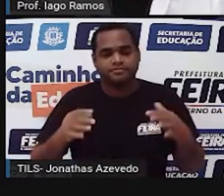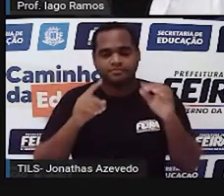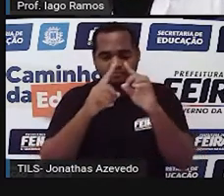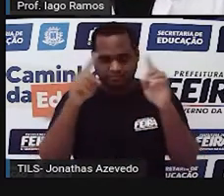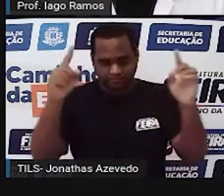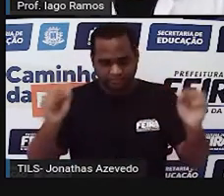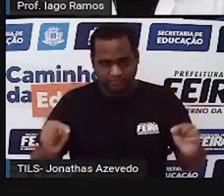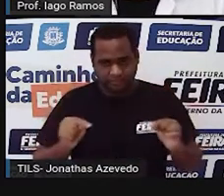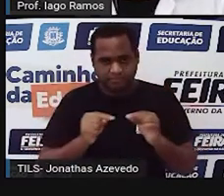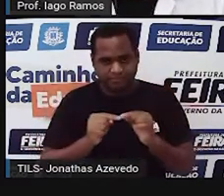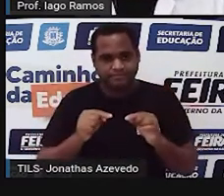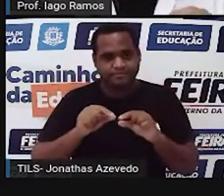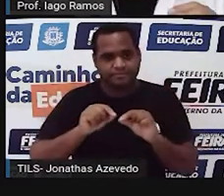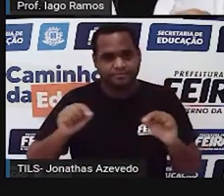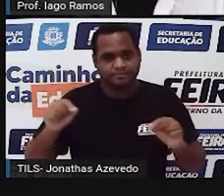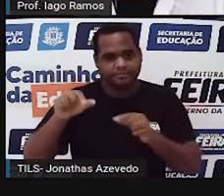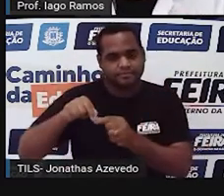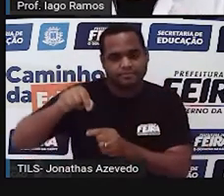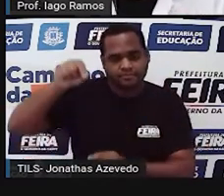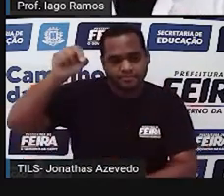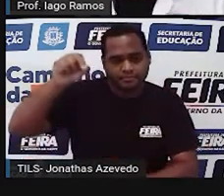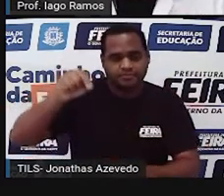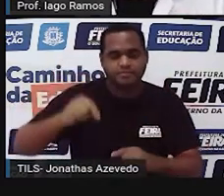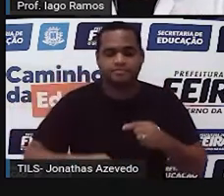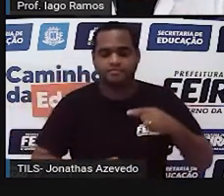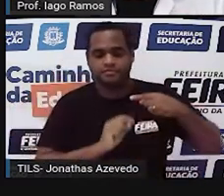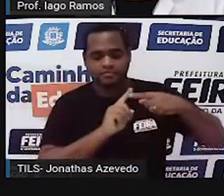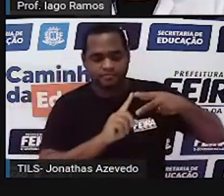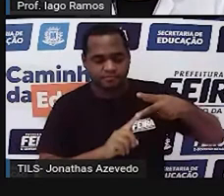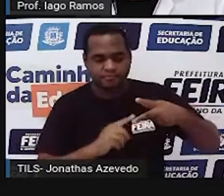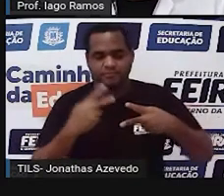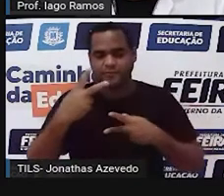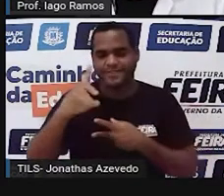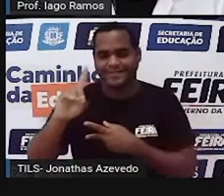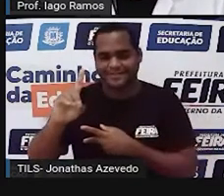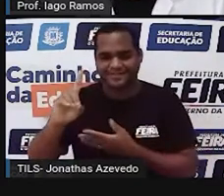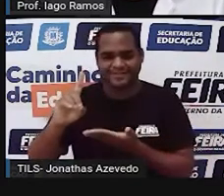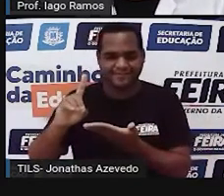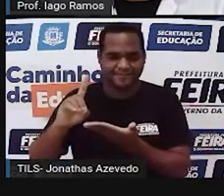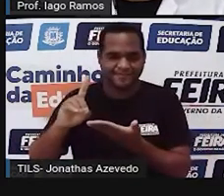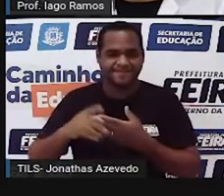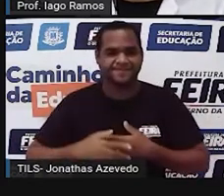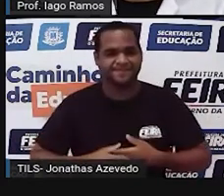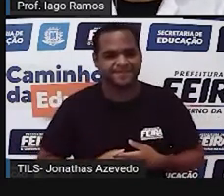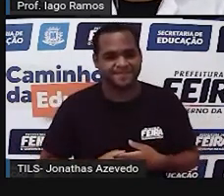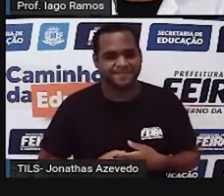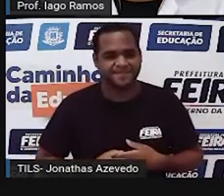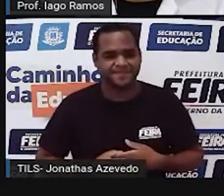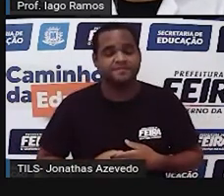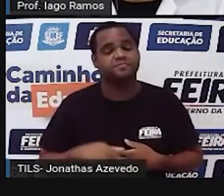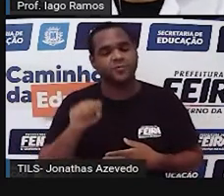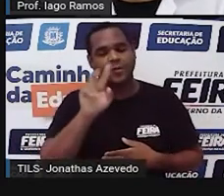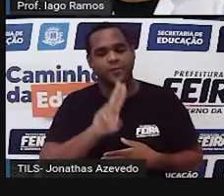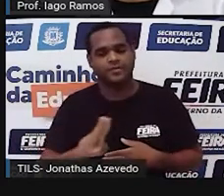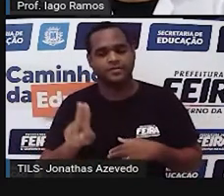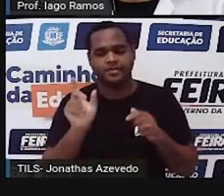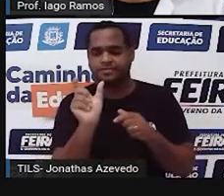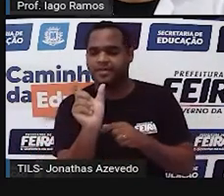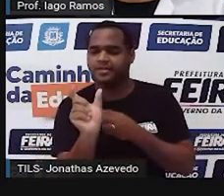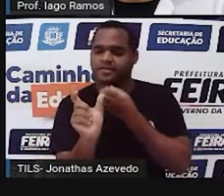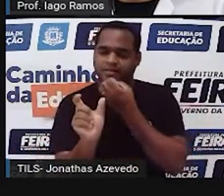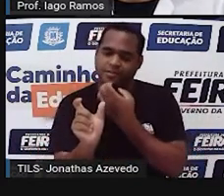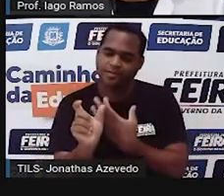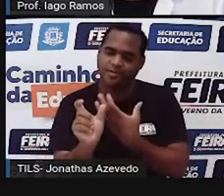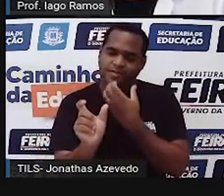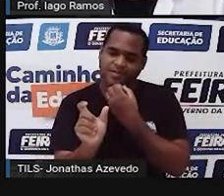ele é uma segura de duas dimensões a gente diz assim também a gente usa uma palavra muito bonita